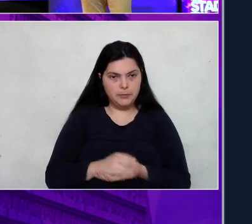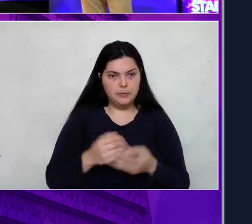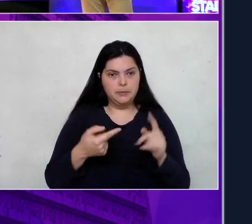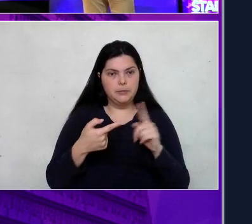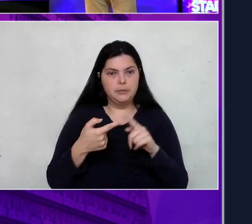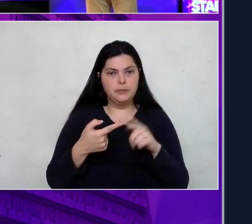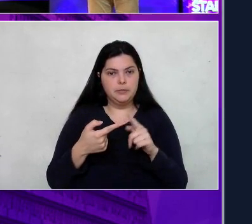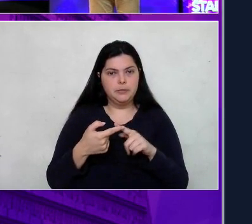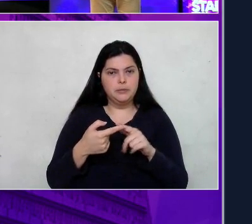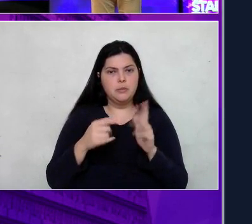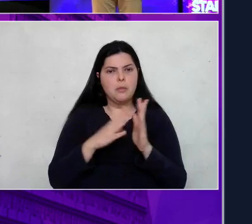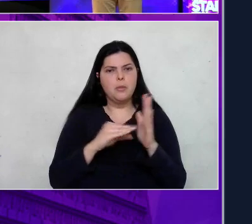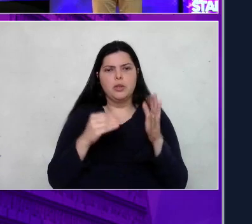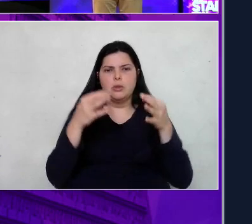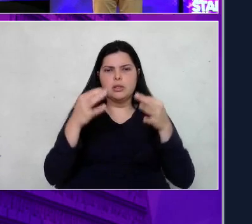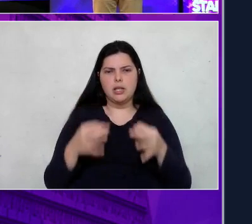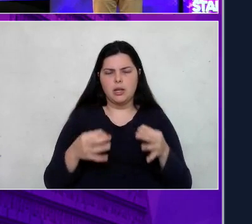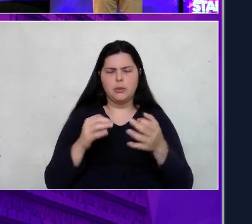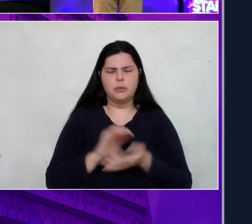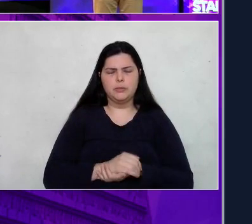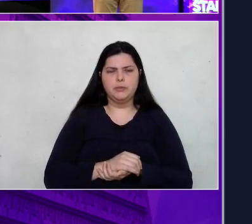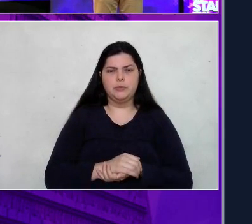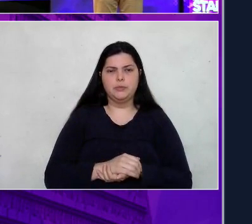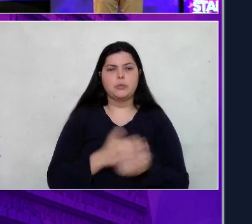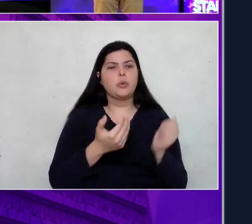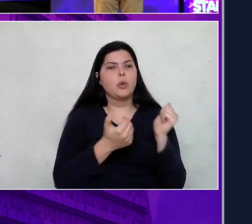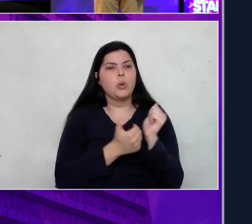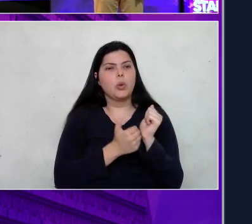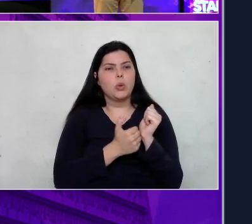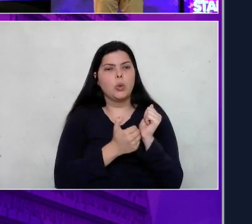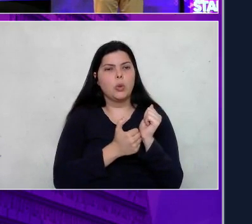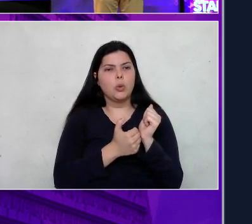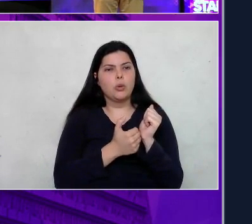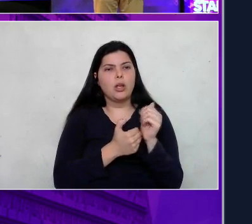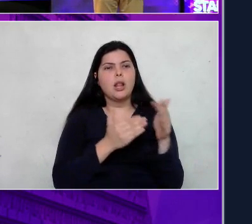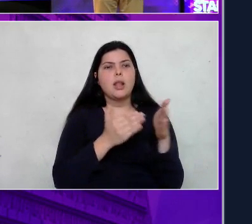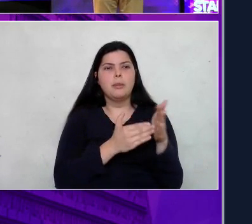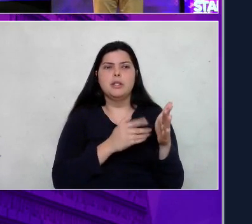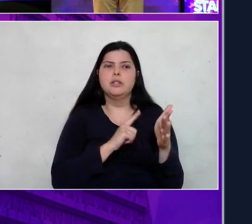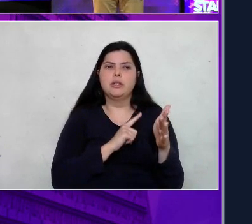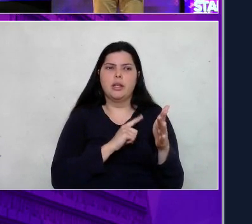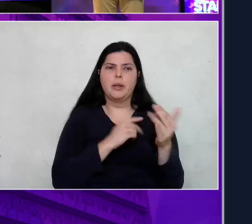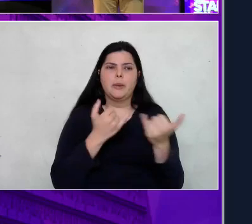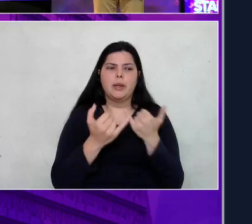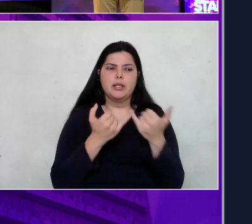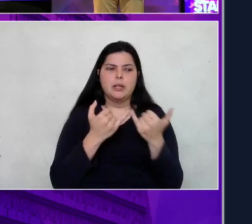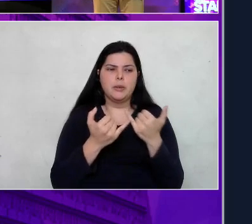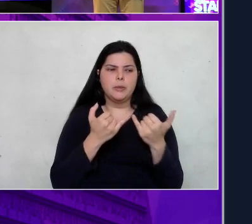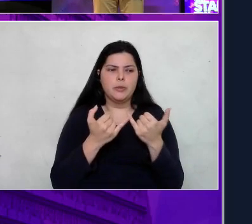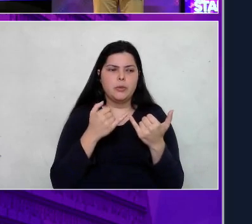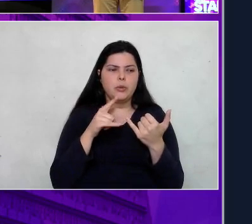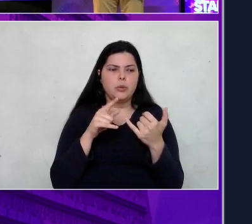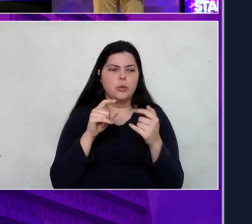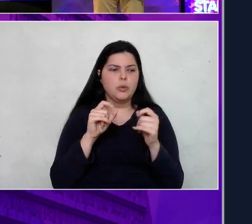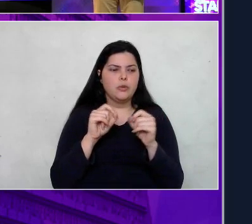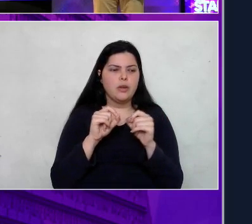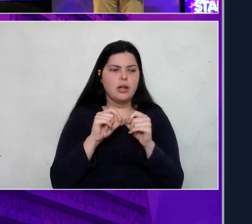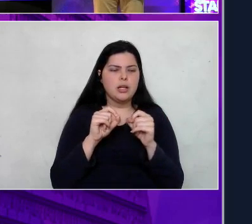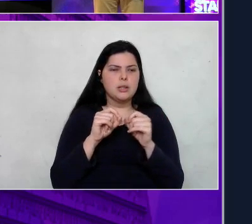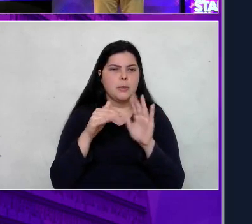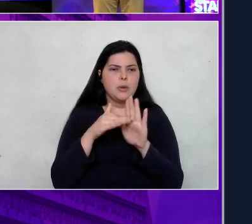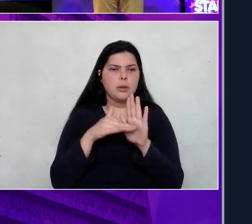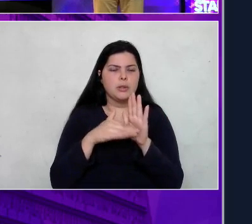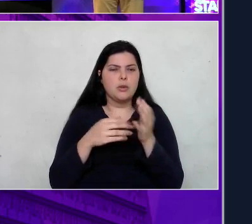modelo mais ideal? Né? O token ele é uma limitação. Então, por exemplo, Se você está colocando uma programação de um evento